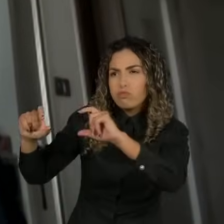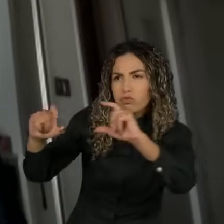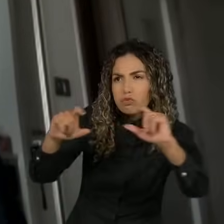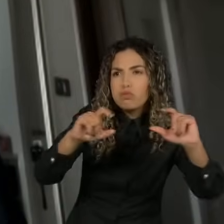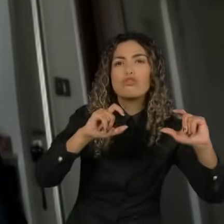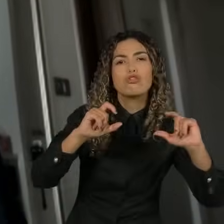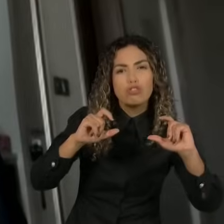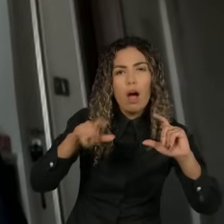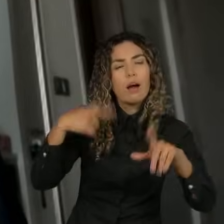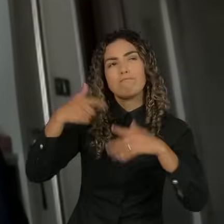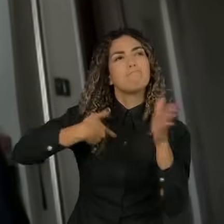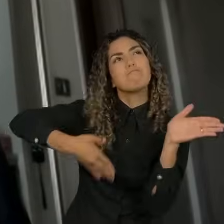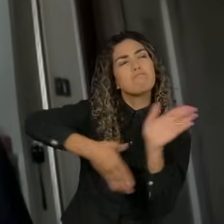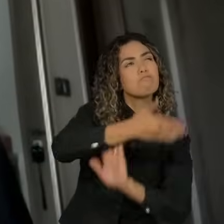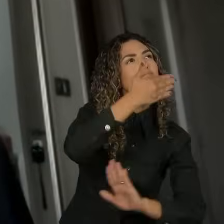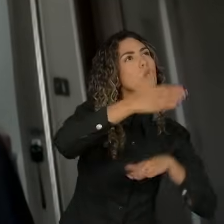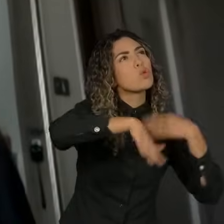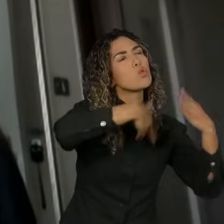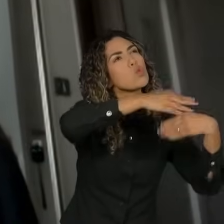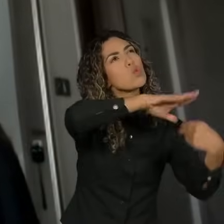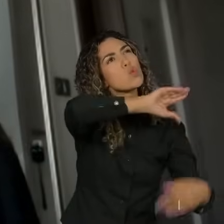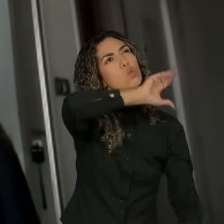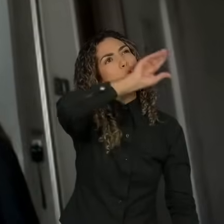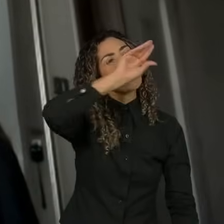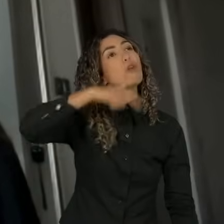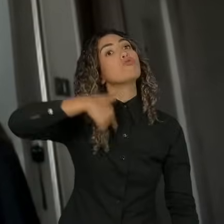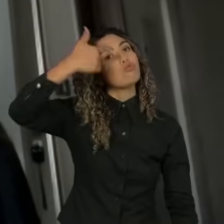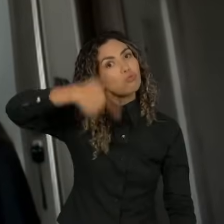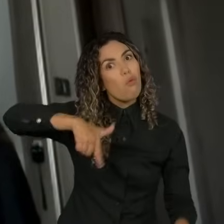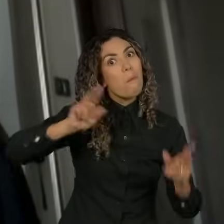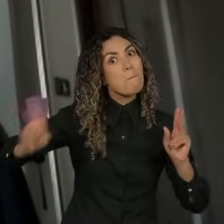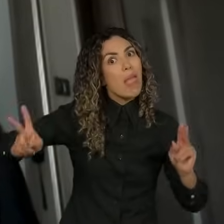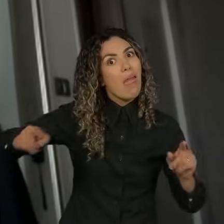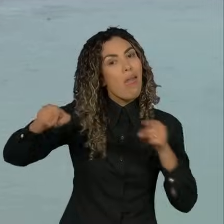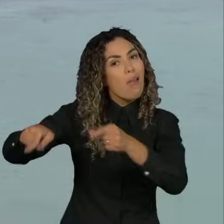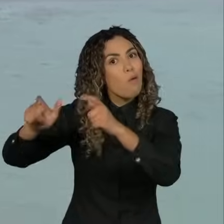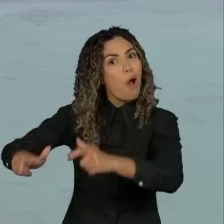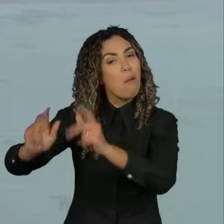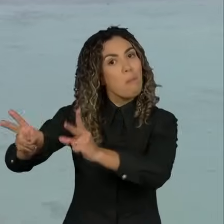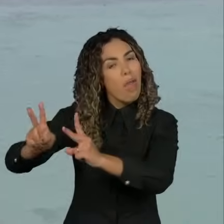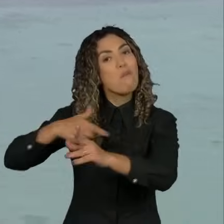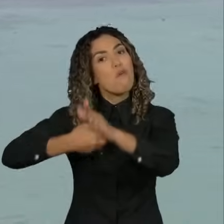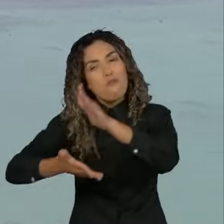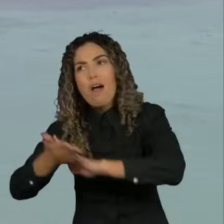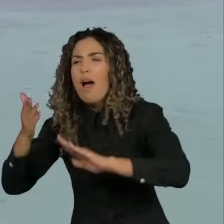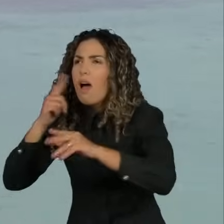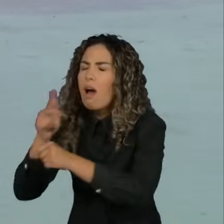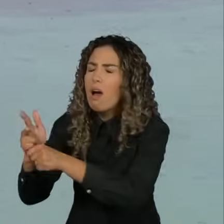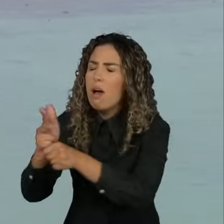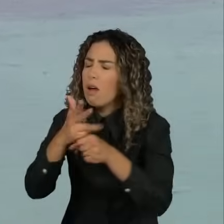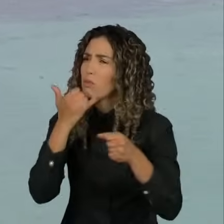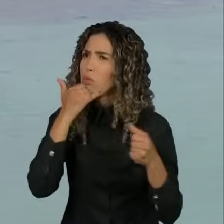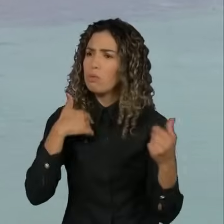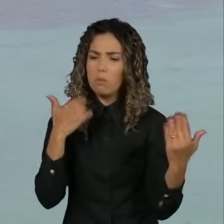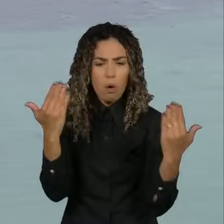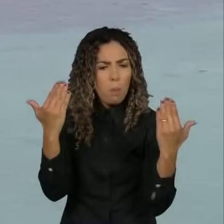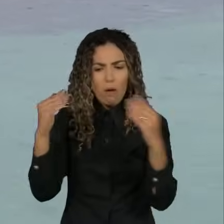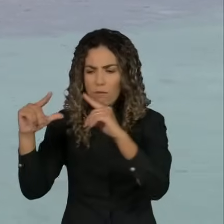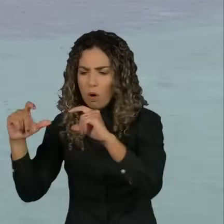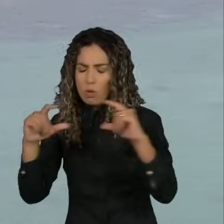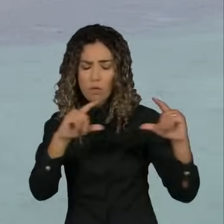fui, as mudanças climáticas afetarem o oceano de forma bem mais específica e evidente ao olho nu.